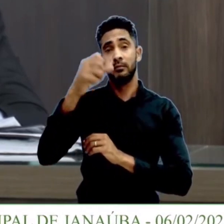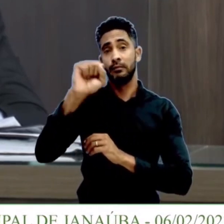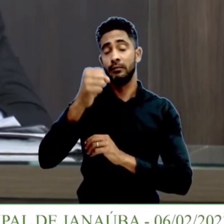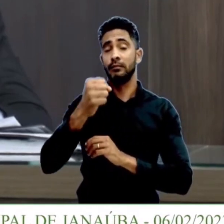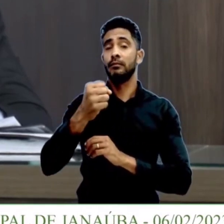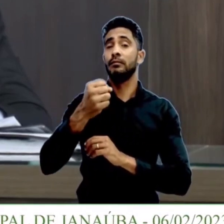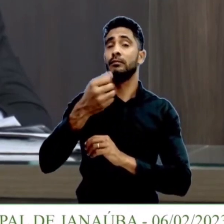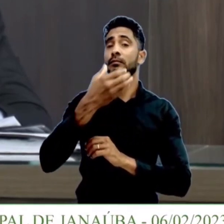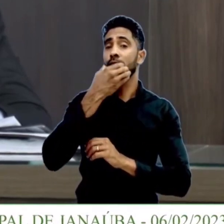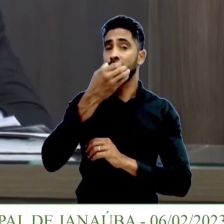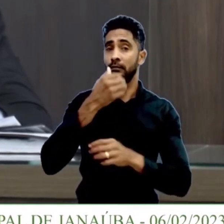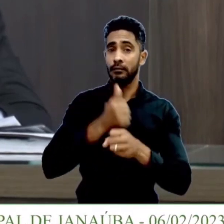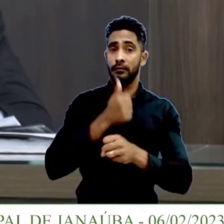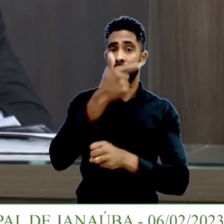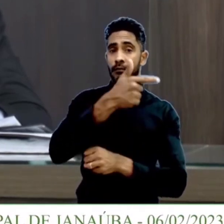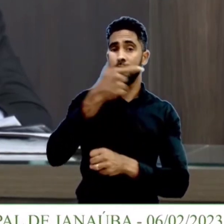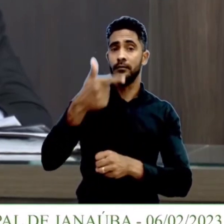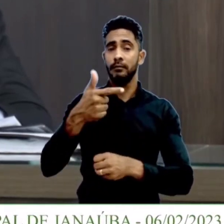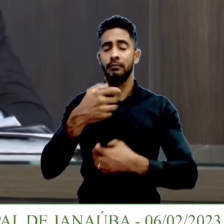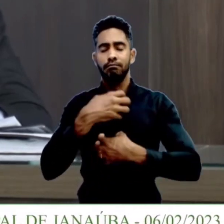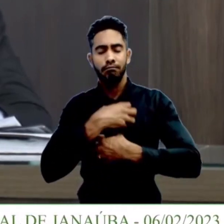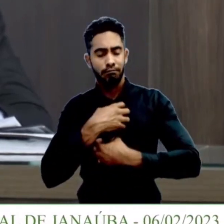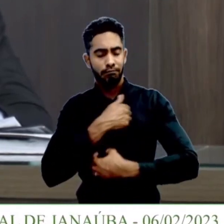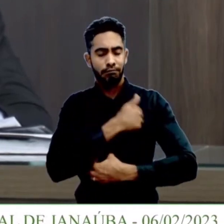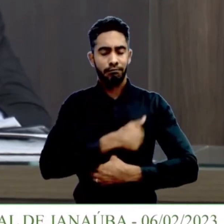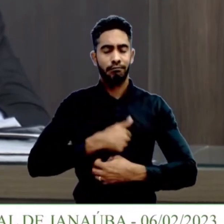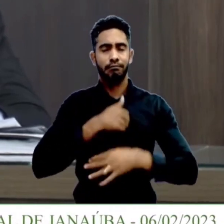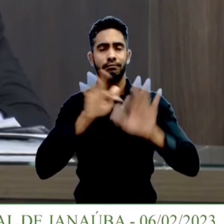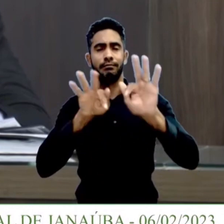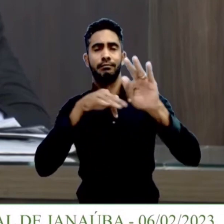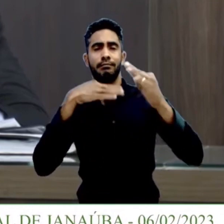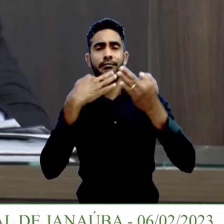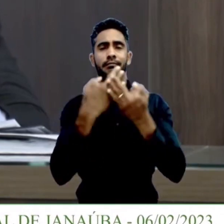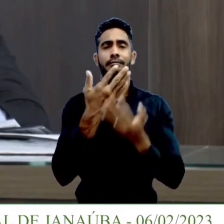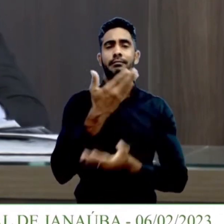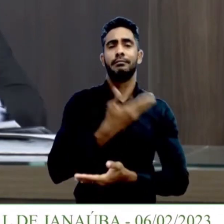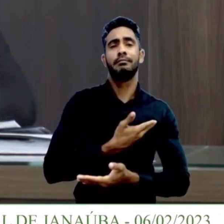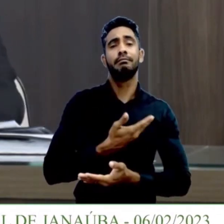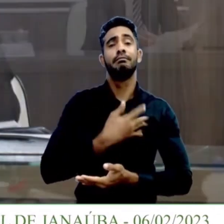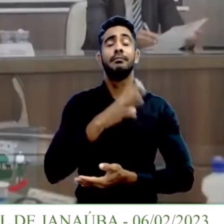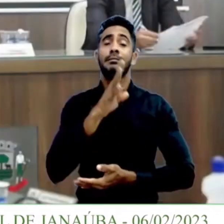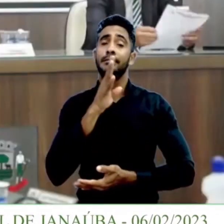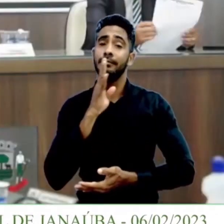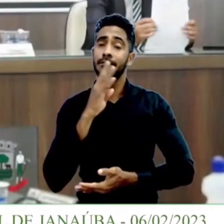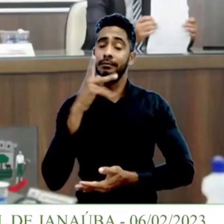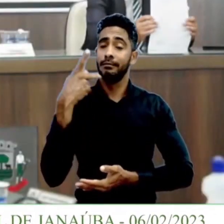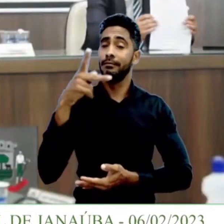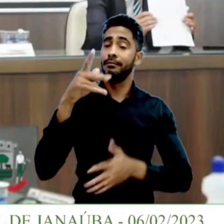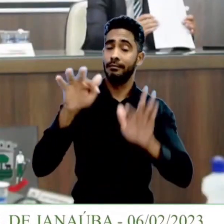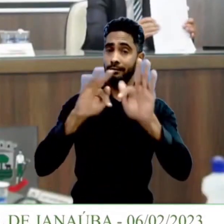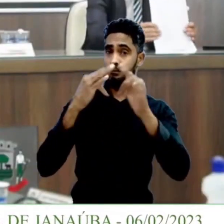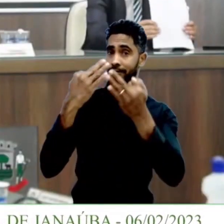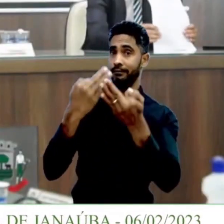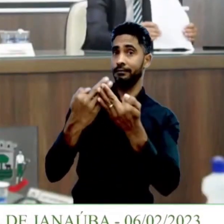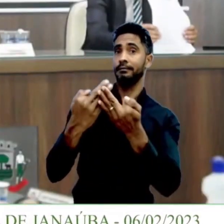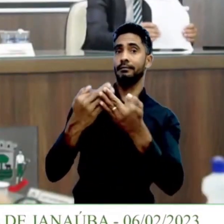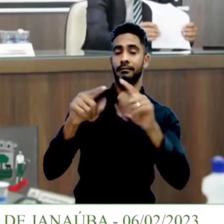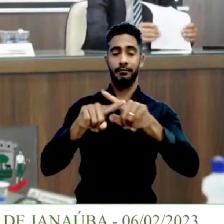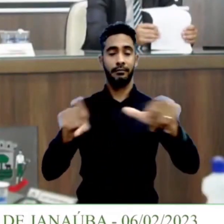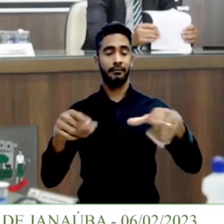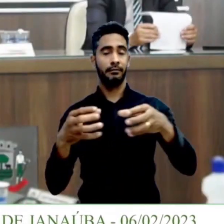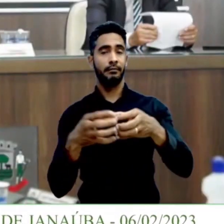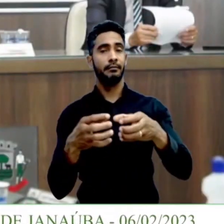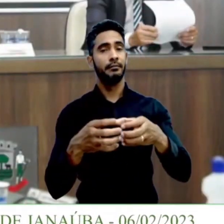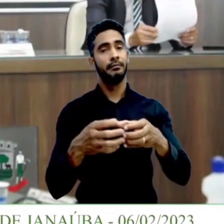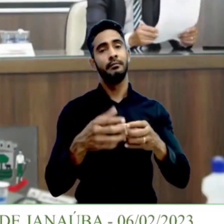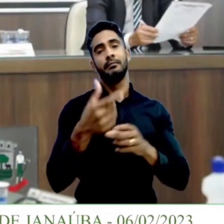28/12/2022, deixando eternas saudades aos familiares e amigos. Requer que seja dada ciência à família enlutada. Sala das